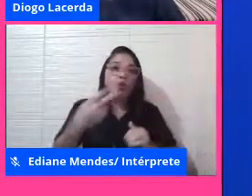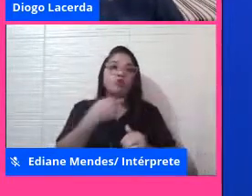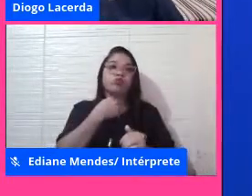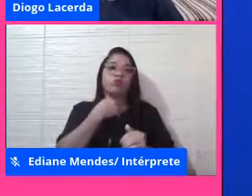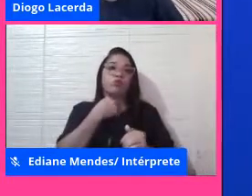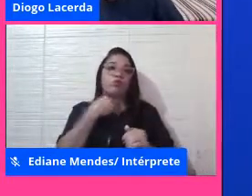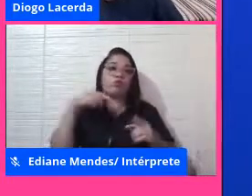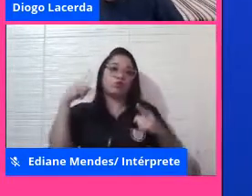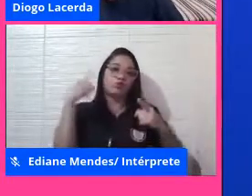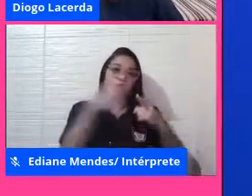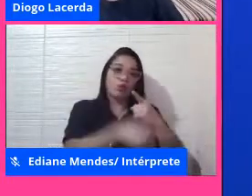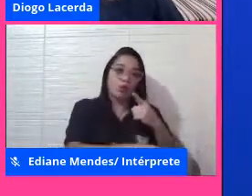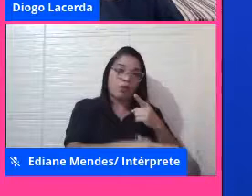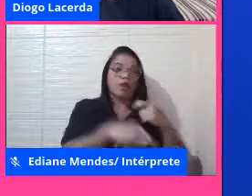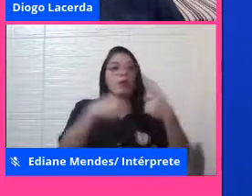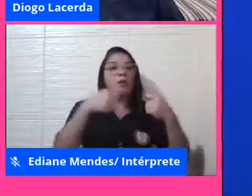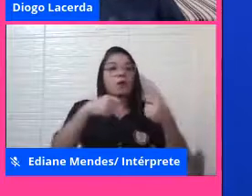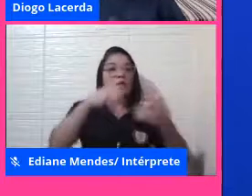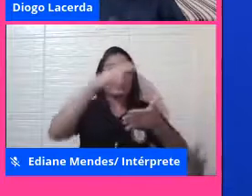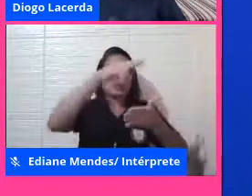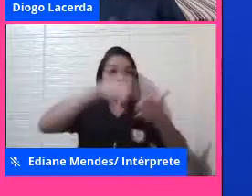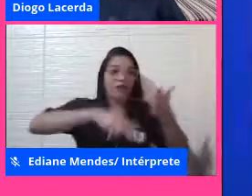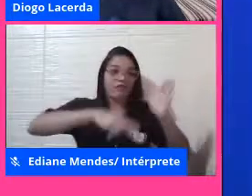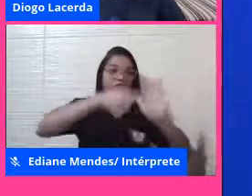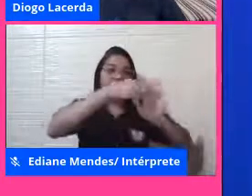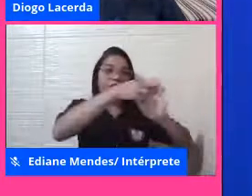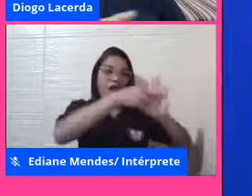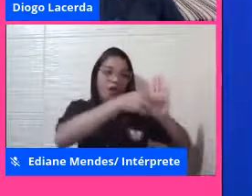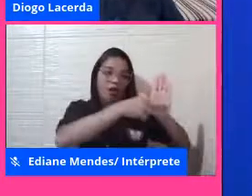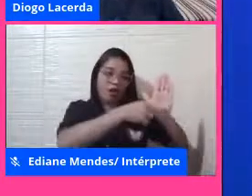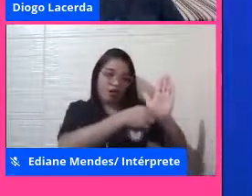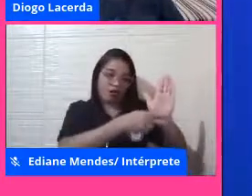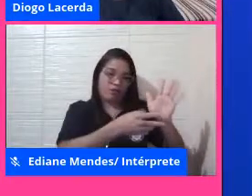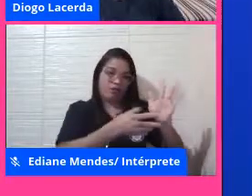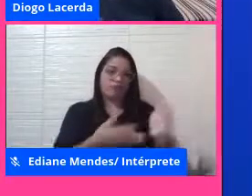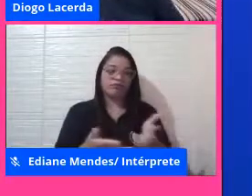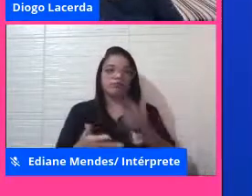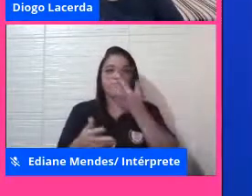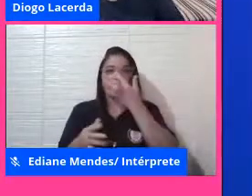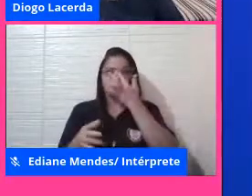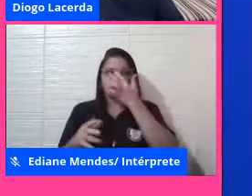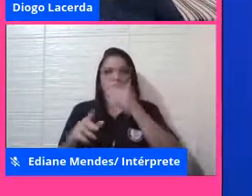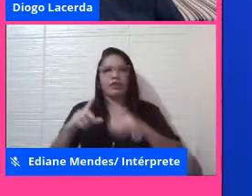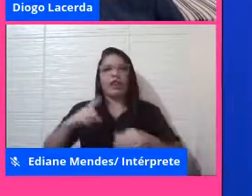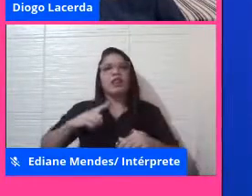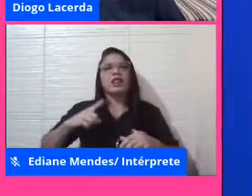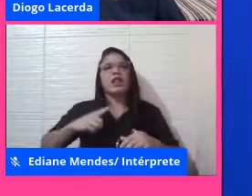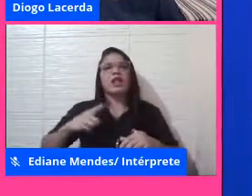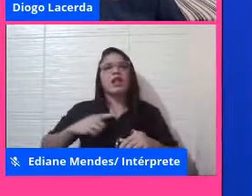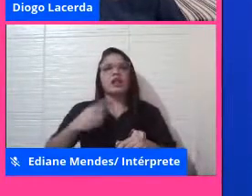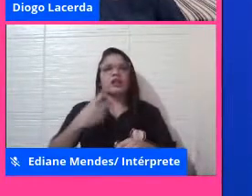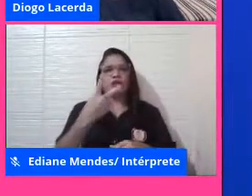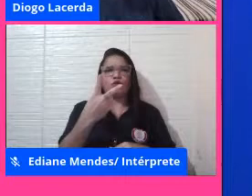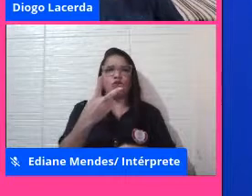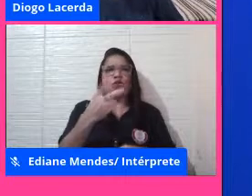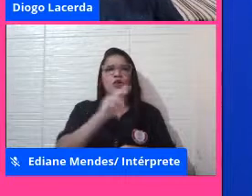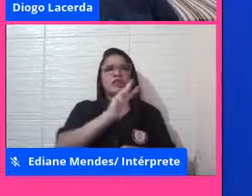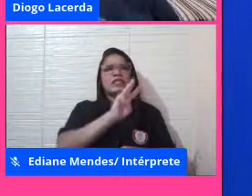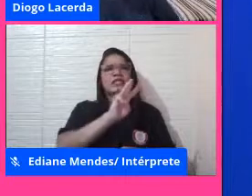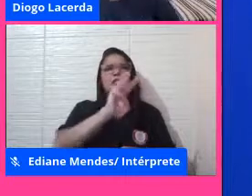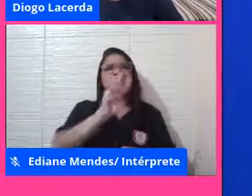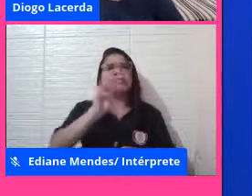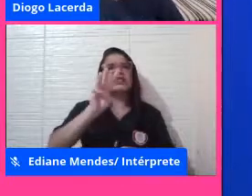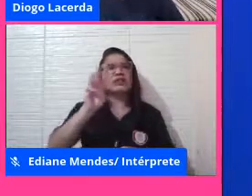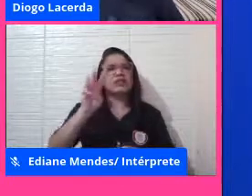você possa também ter acesso a esses dois sites que tem bastante coisas para você baixar, que é justamente